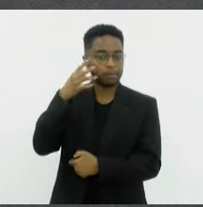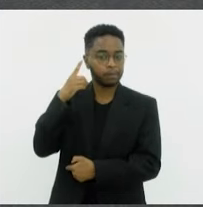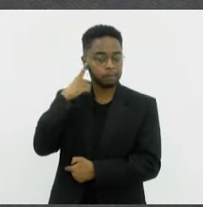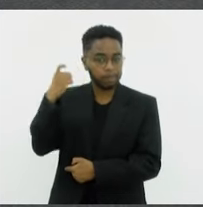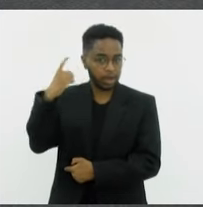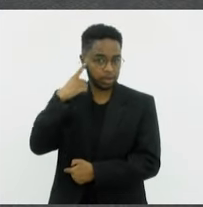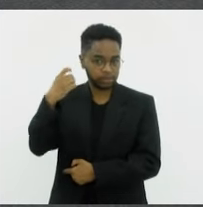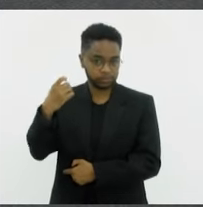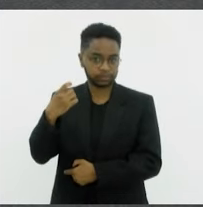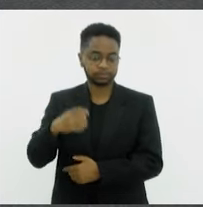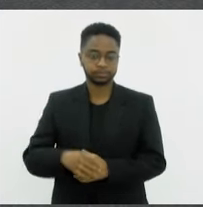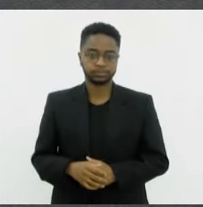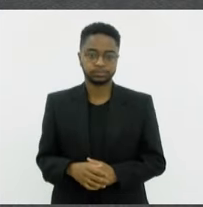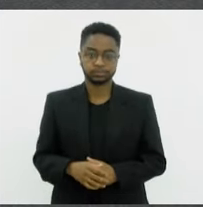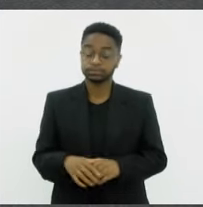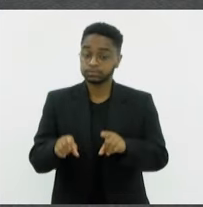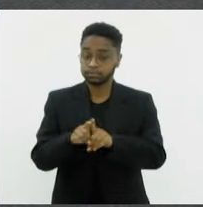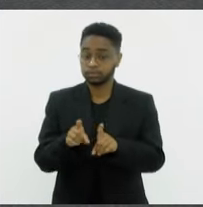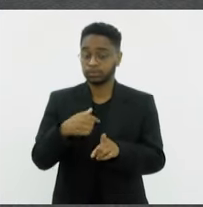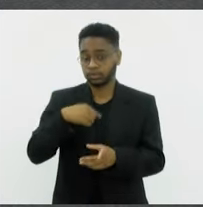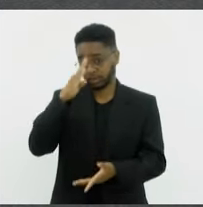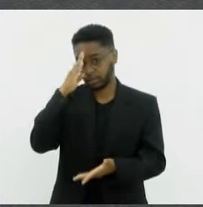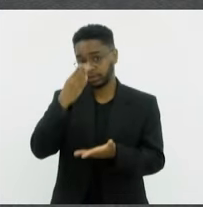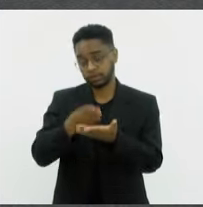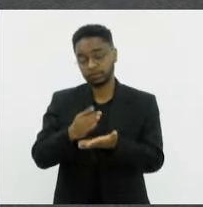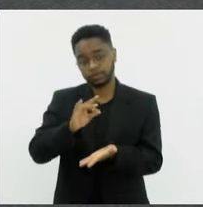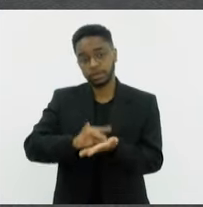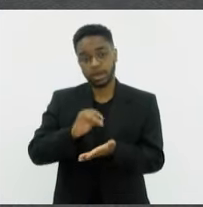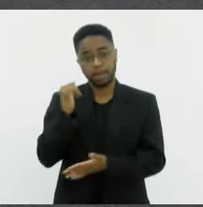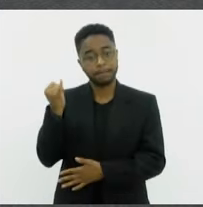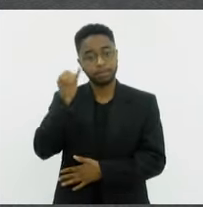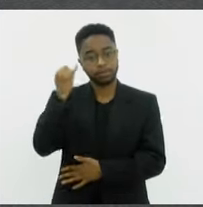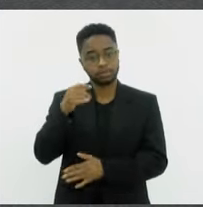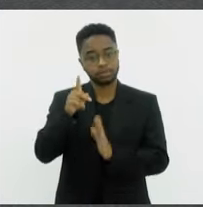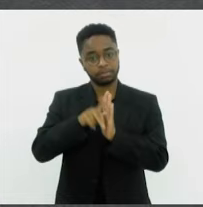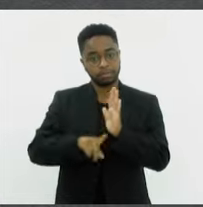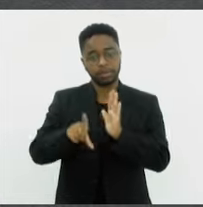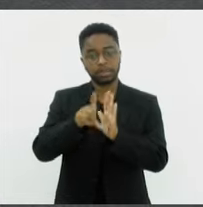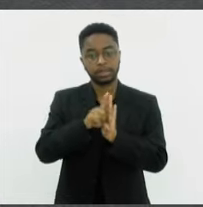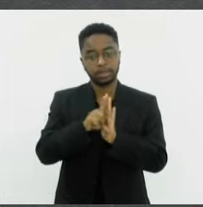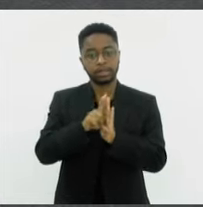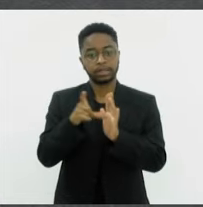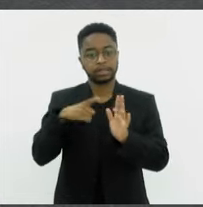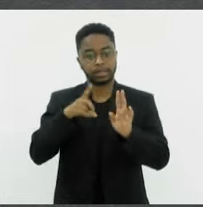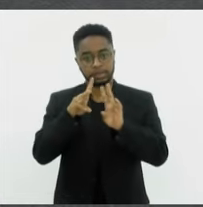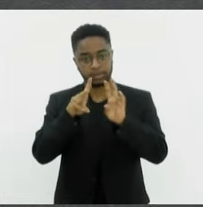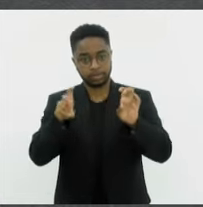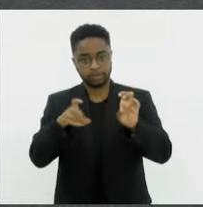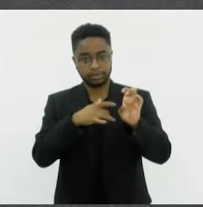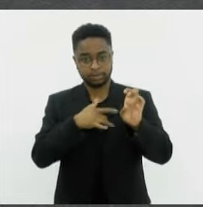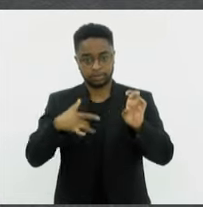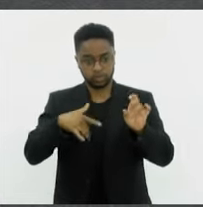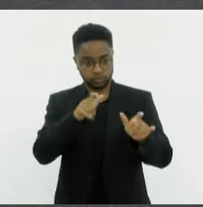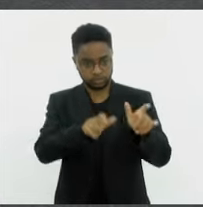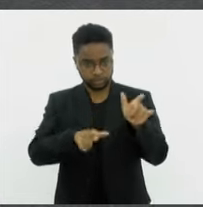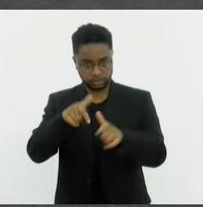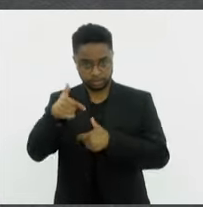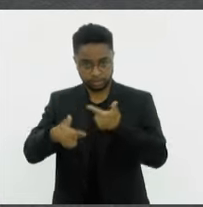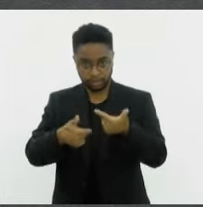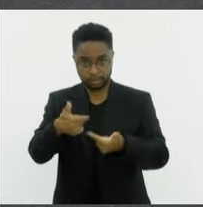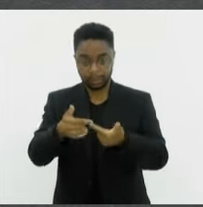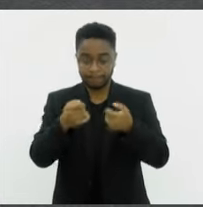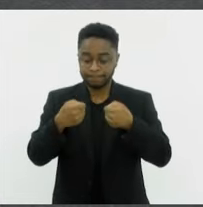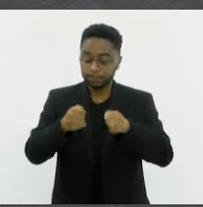E, sim, acho que é pertinente um projeto dentro do tema saúde do trabalhador que se